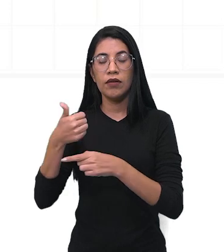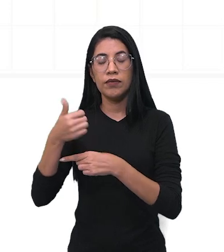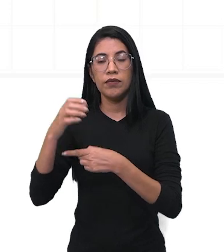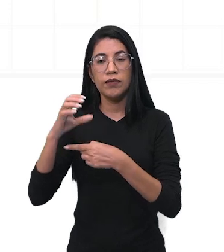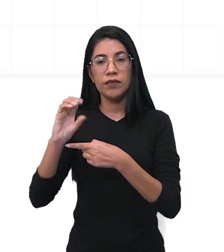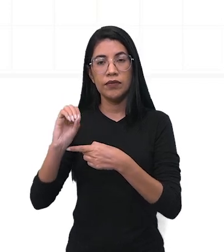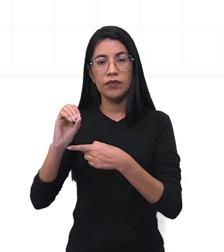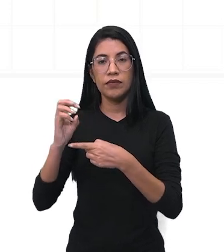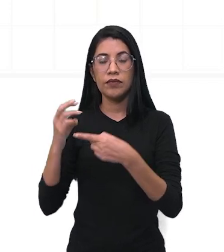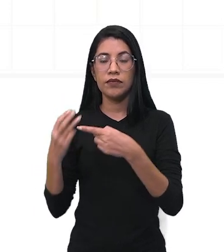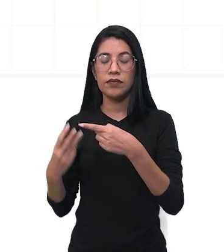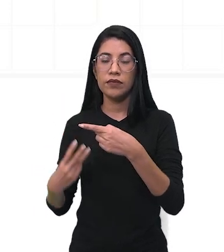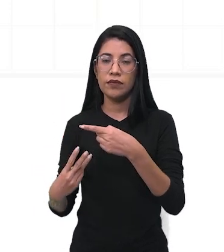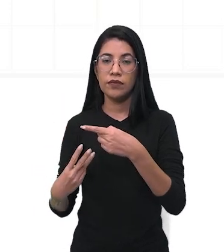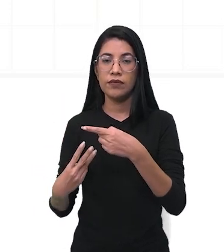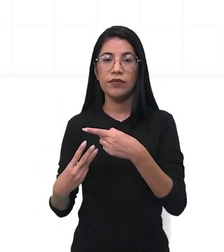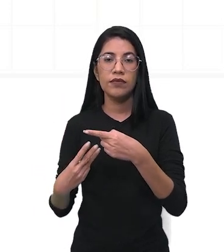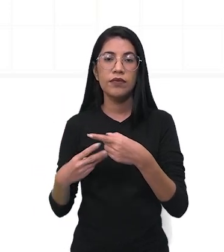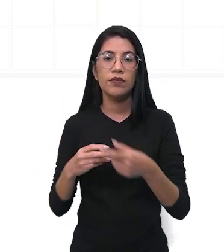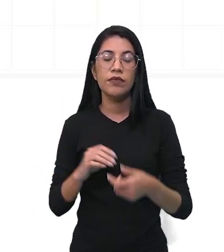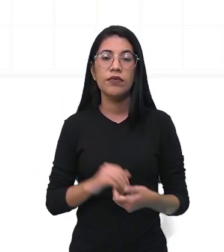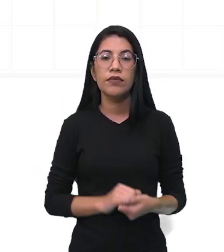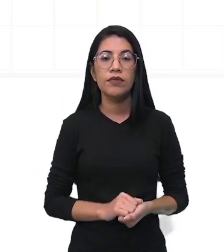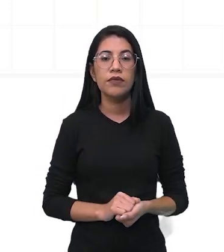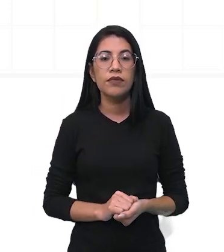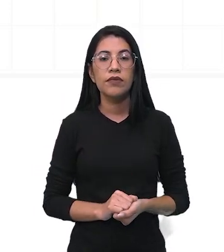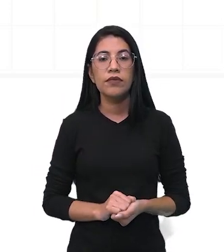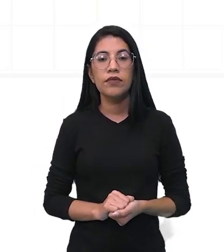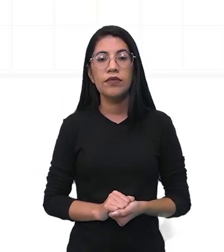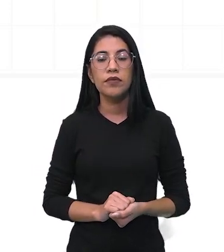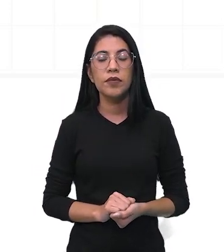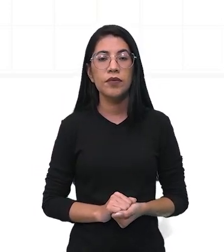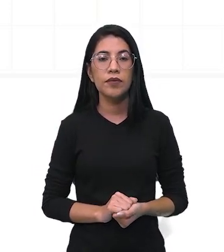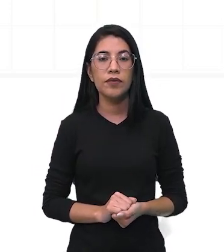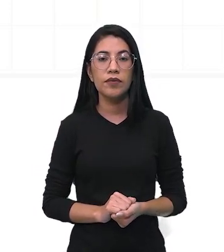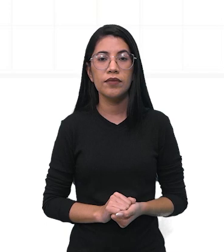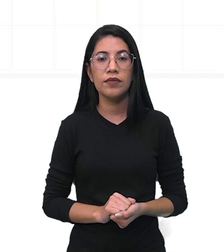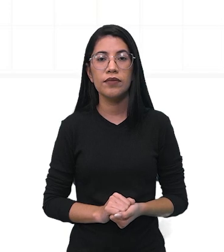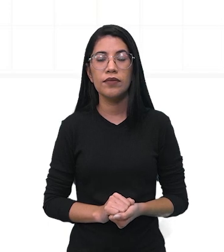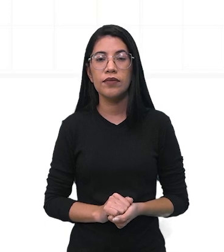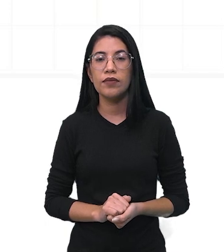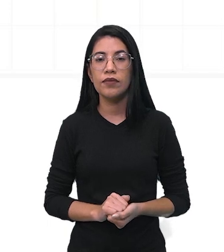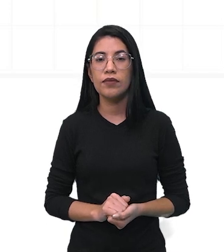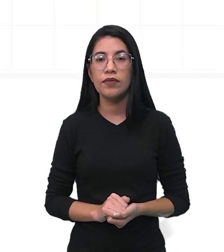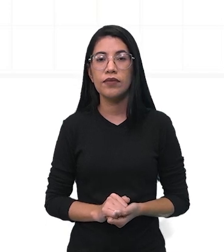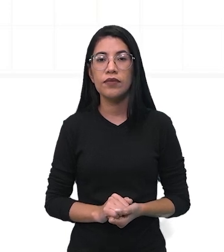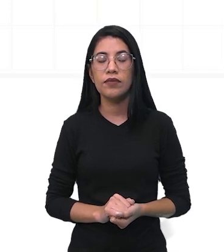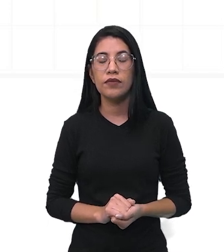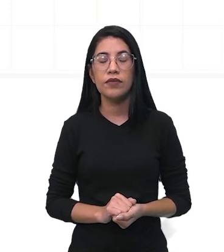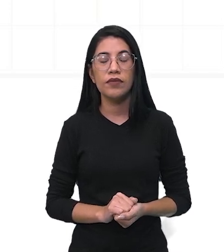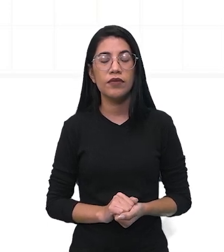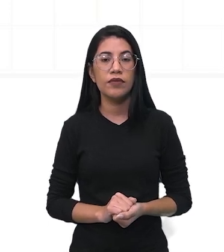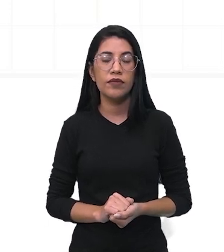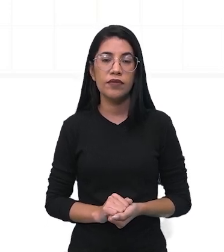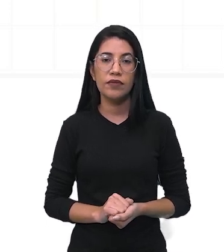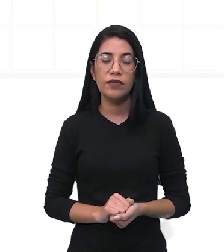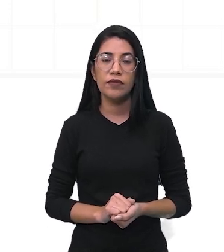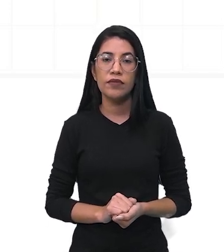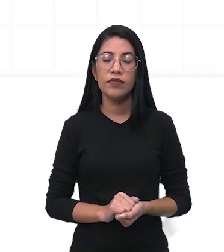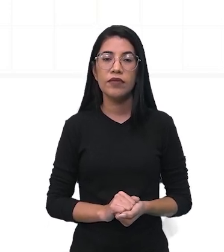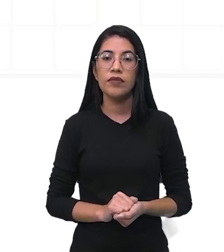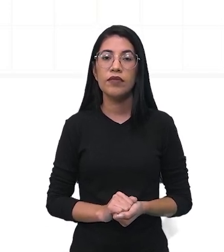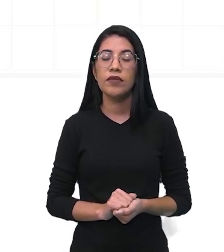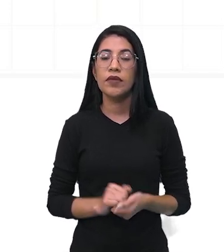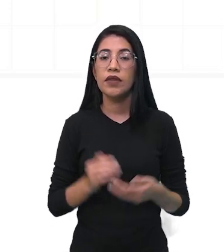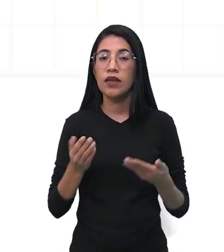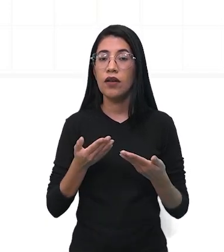igual a 10 sobre 3. Tudo bem? Vamos agora